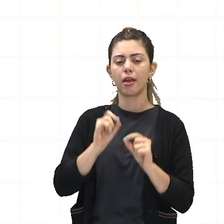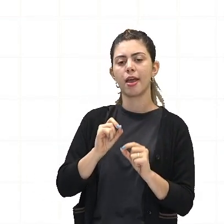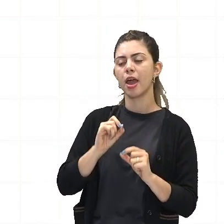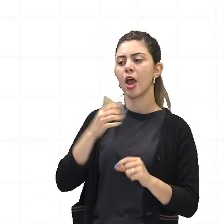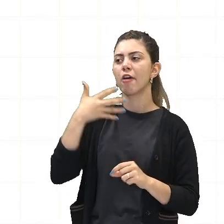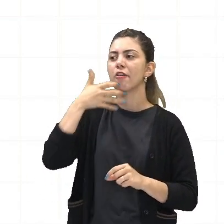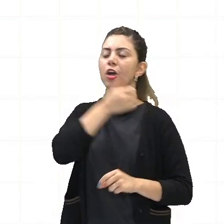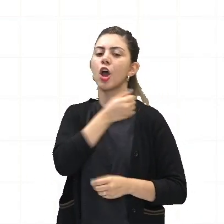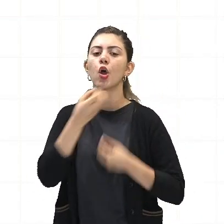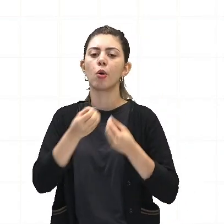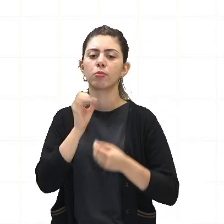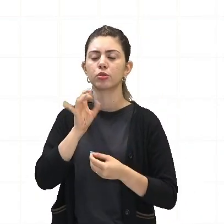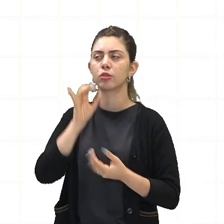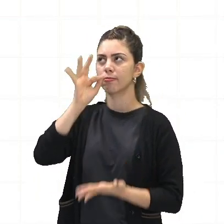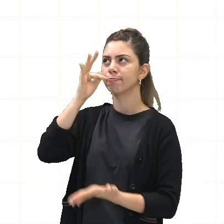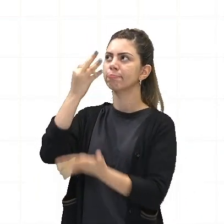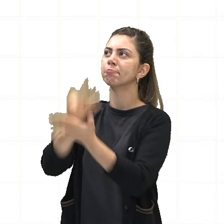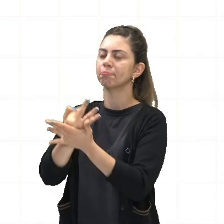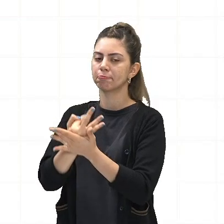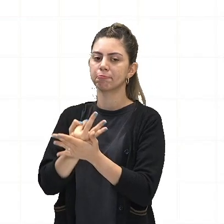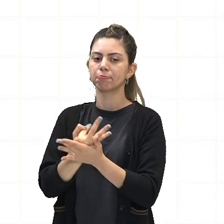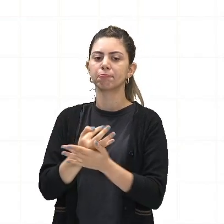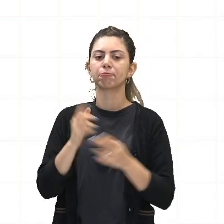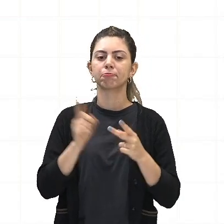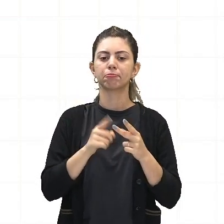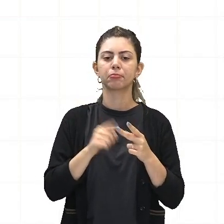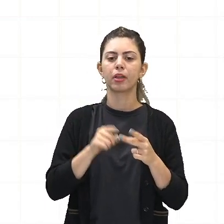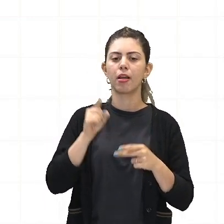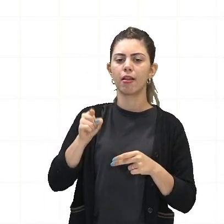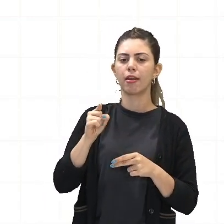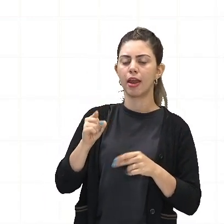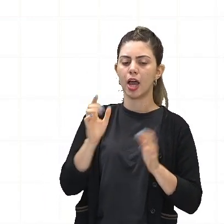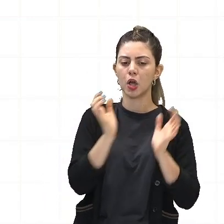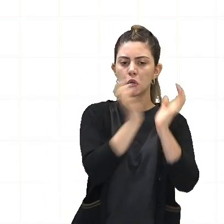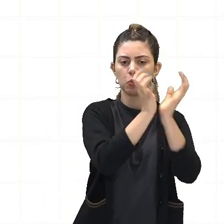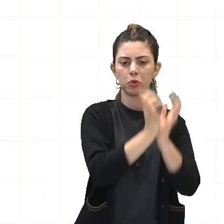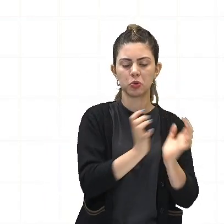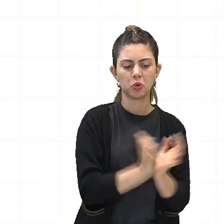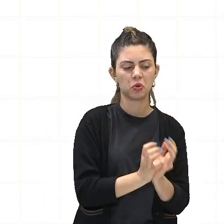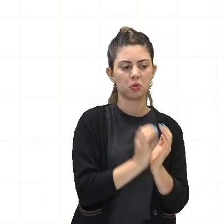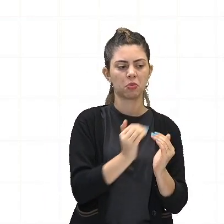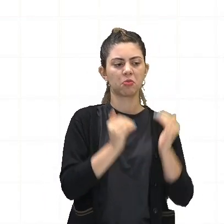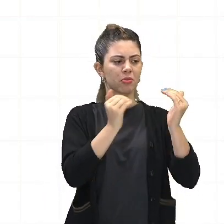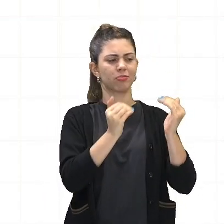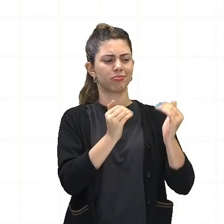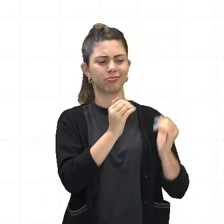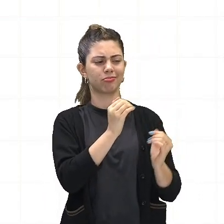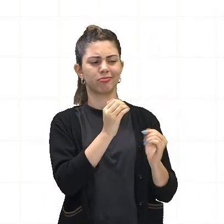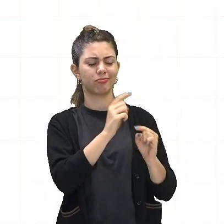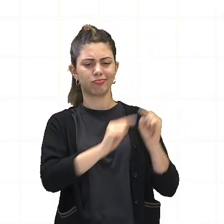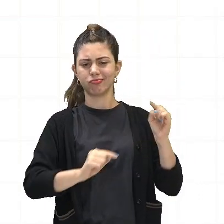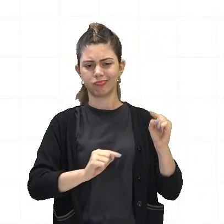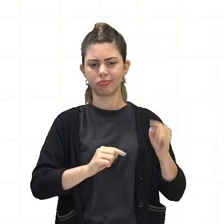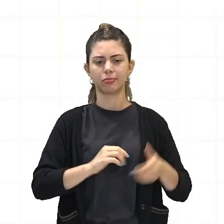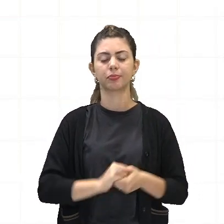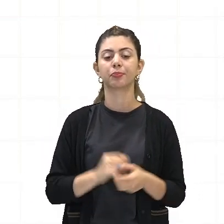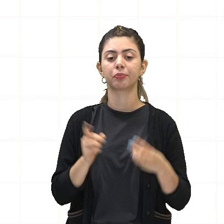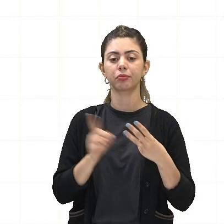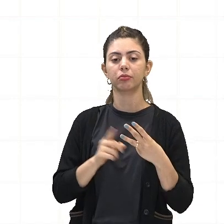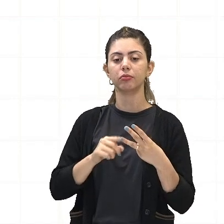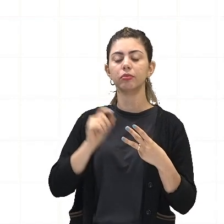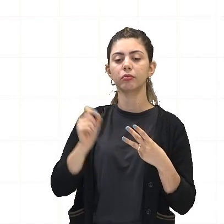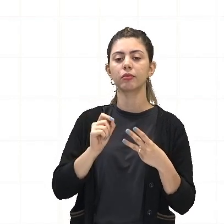tem uma resposta para isso. Mas antes, vamos conhecer um pouquinho sobre o luteranismo. A doutrina luterana, ela